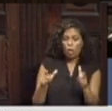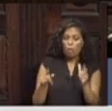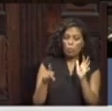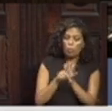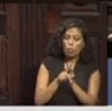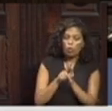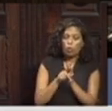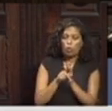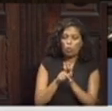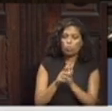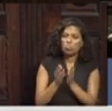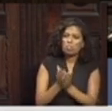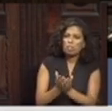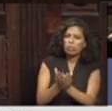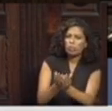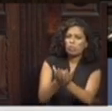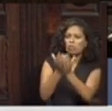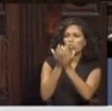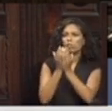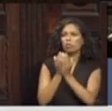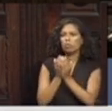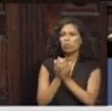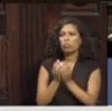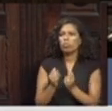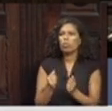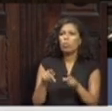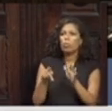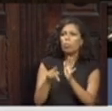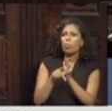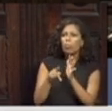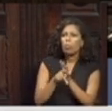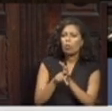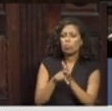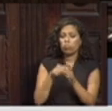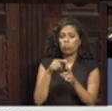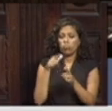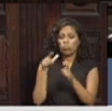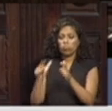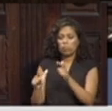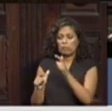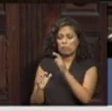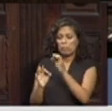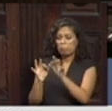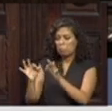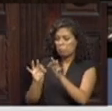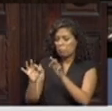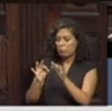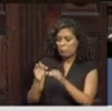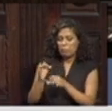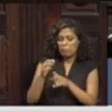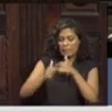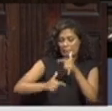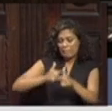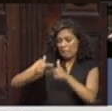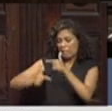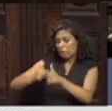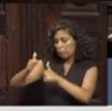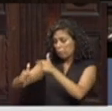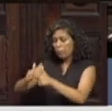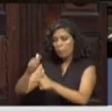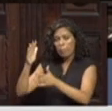se associa, e evidentemente há uma relação muito clara entre esse arroubo da criminalidade com